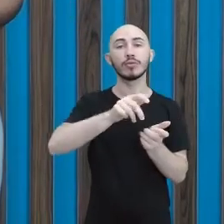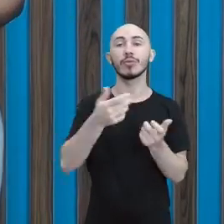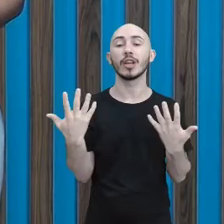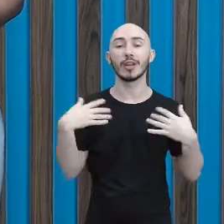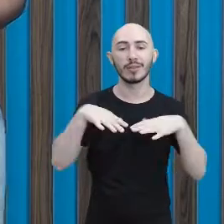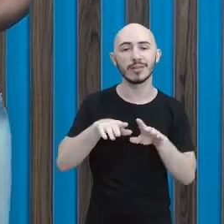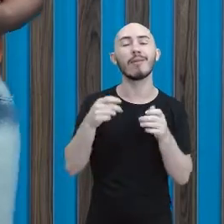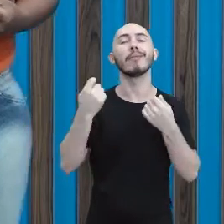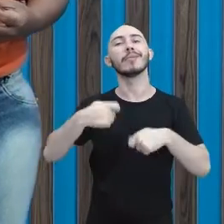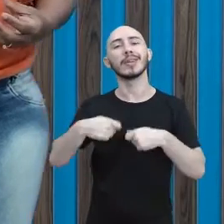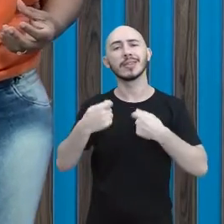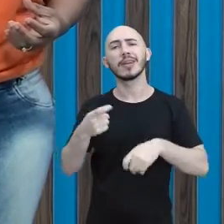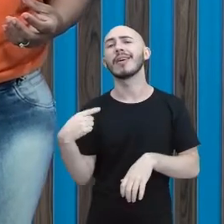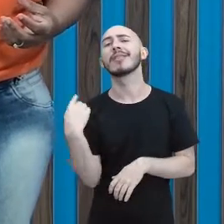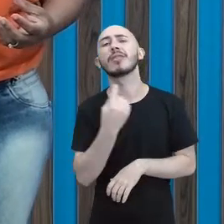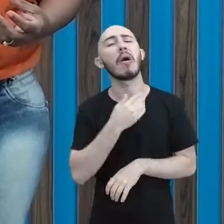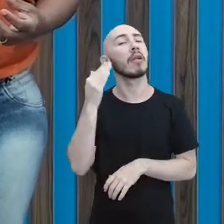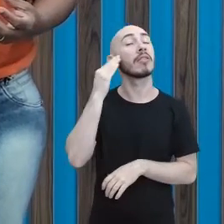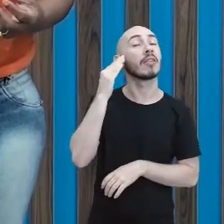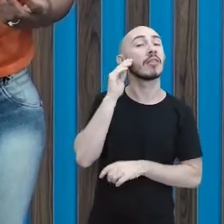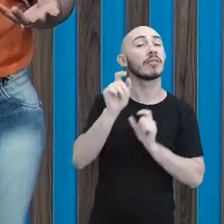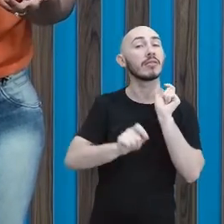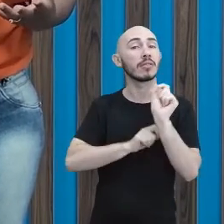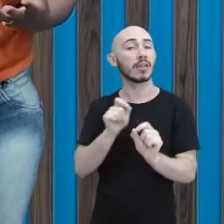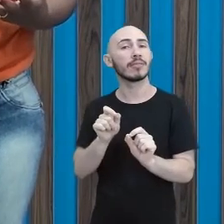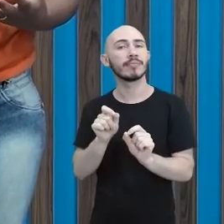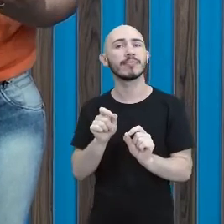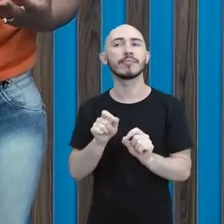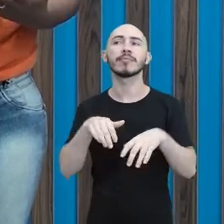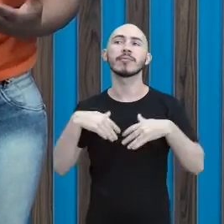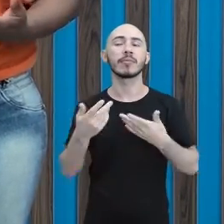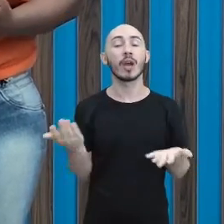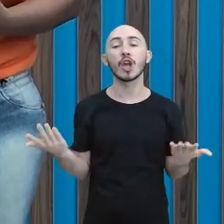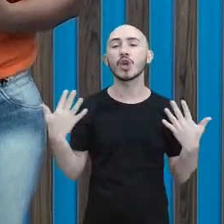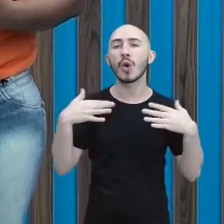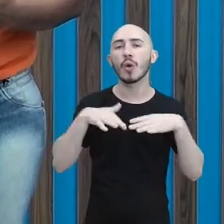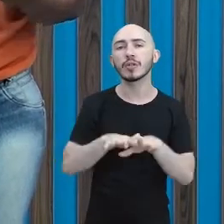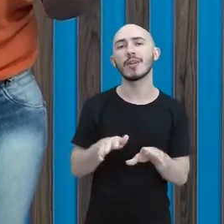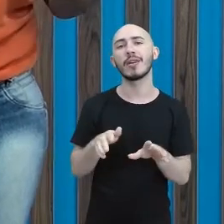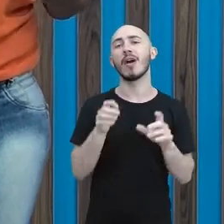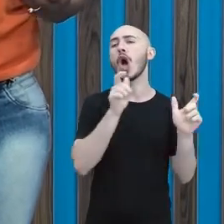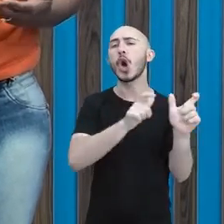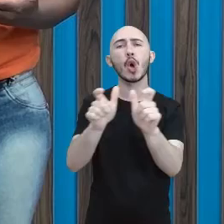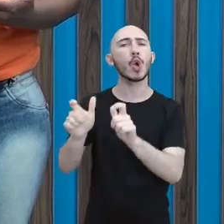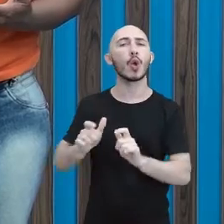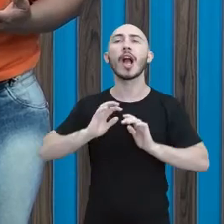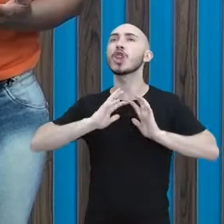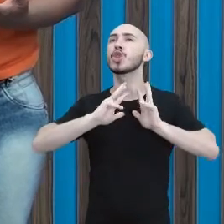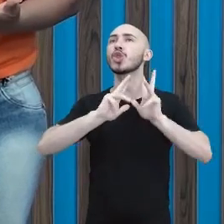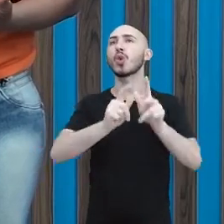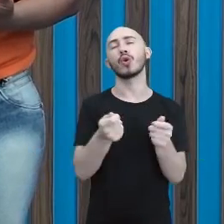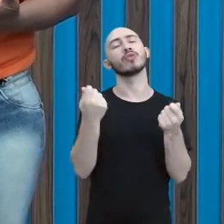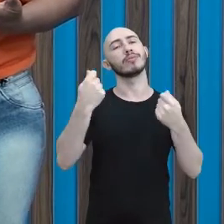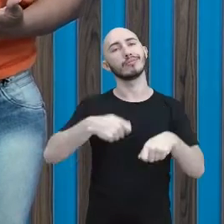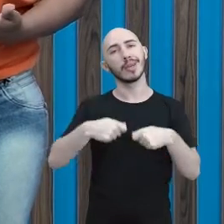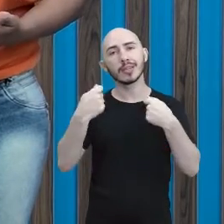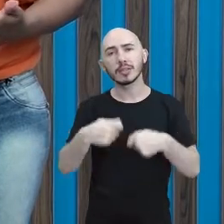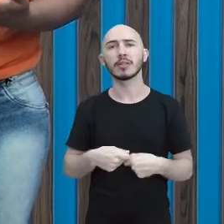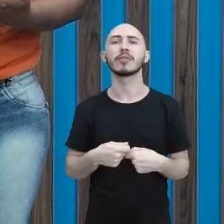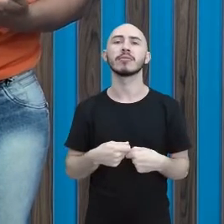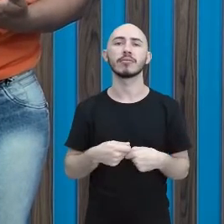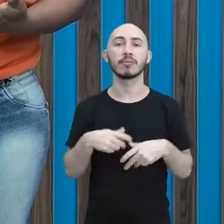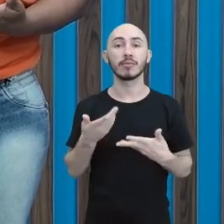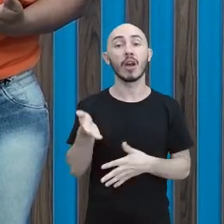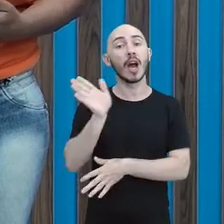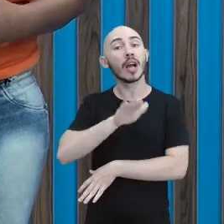que é que podemos entender dessa frase? Que a inclusão precisa estar presente em todos os ambientes. Essas crianças que